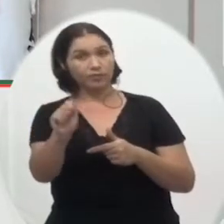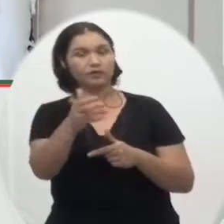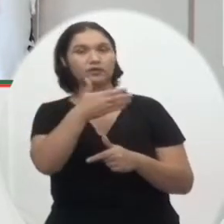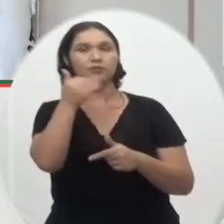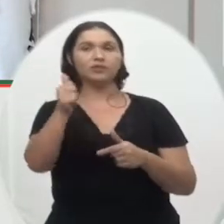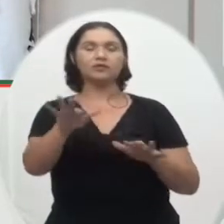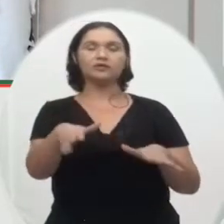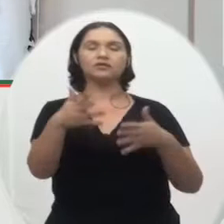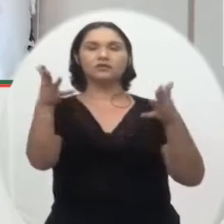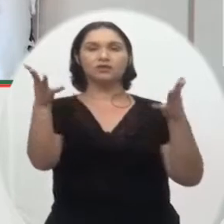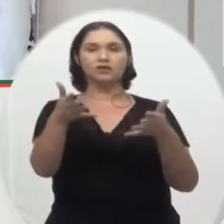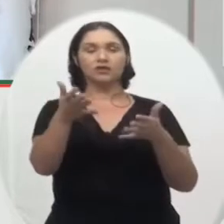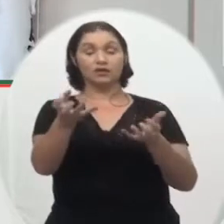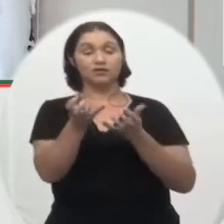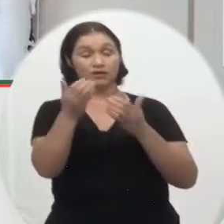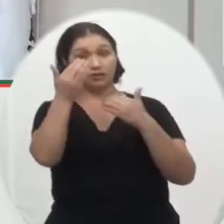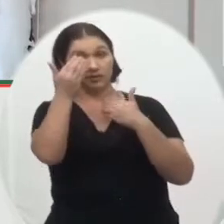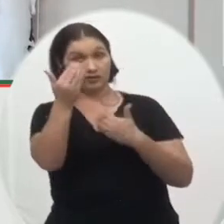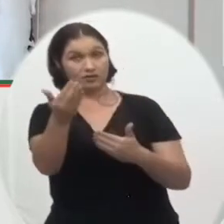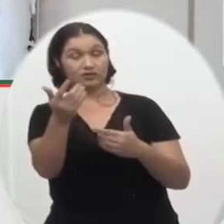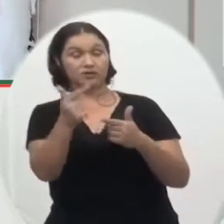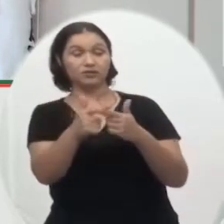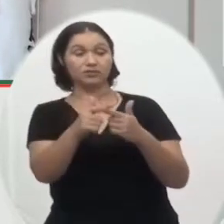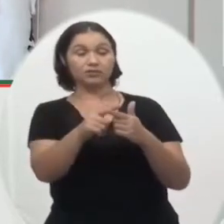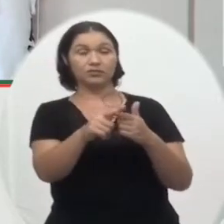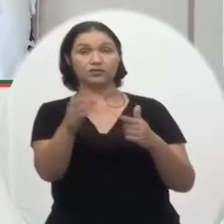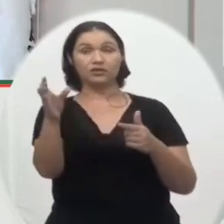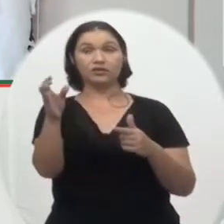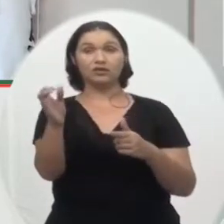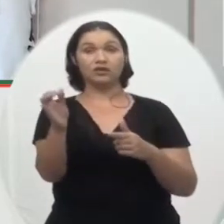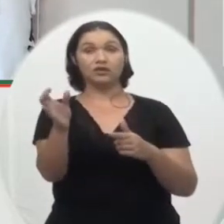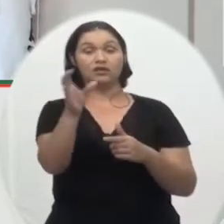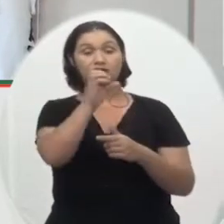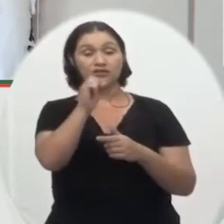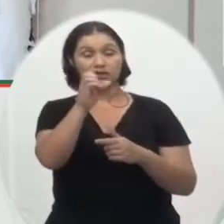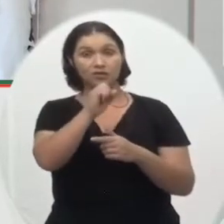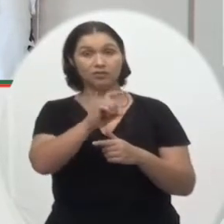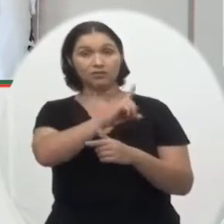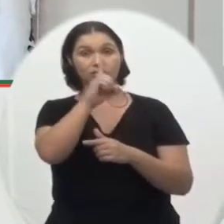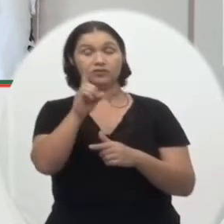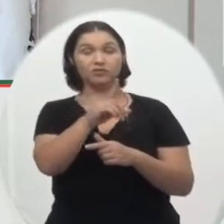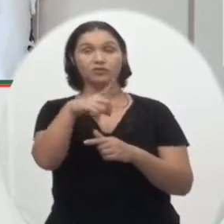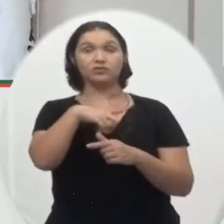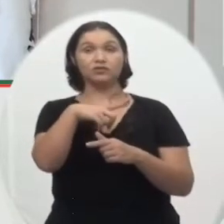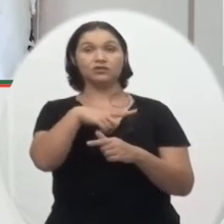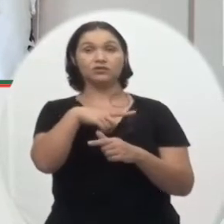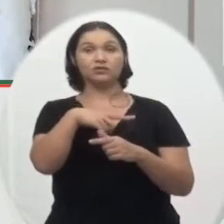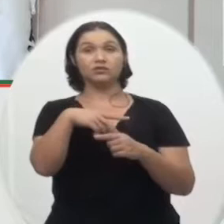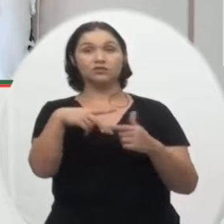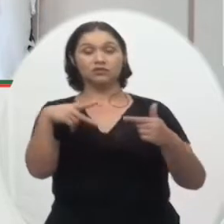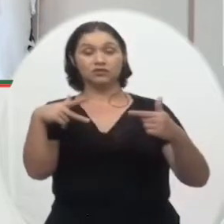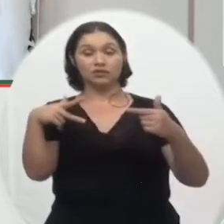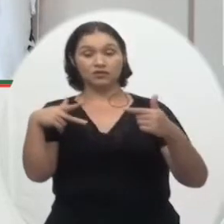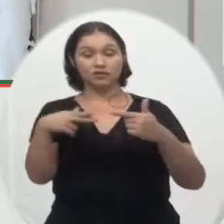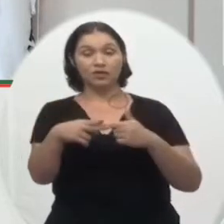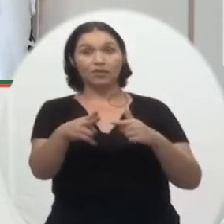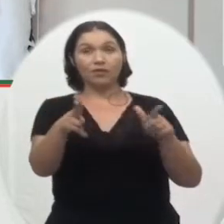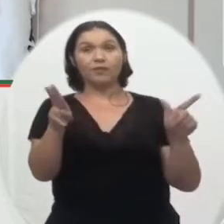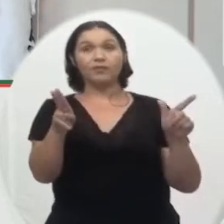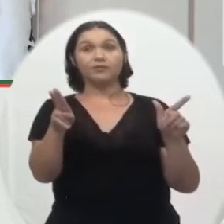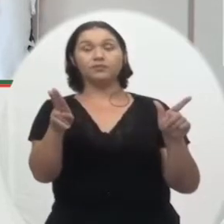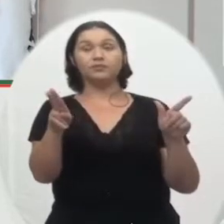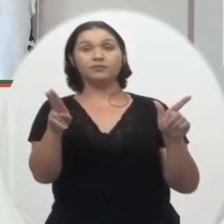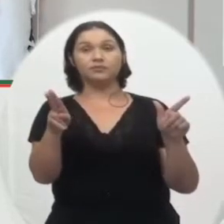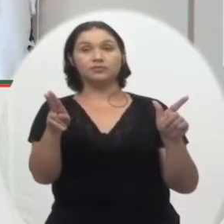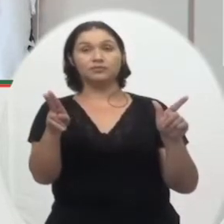nossa gratidão, que nós tivemos esse final de semana, senhor presidente, uma inauguração de uma mega creche da FASC no bairro